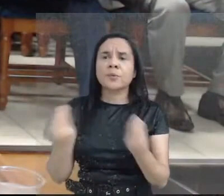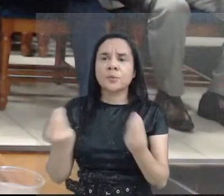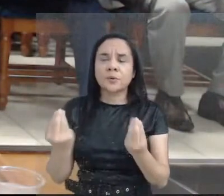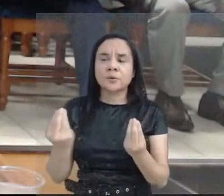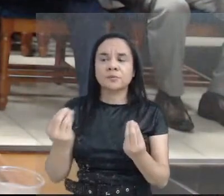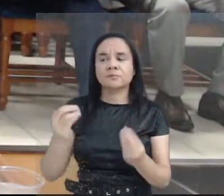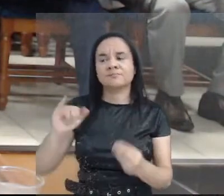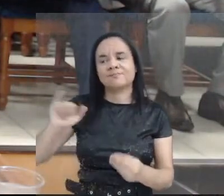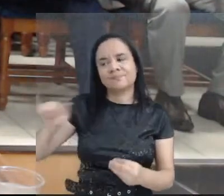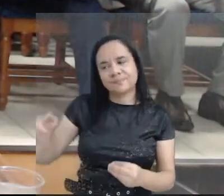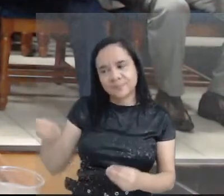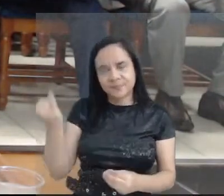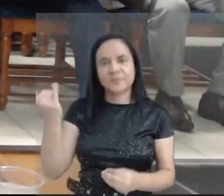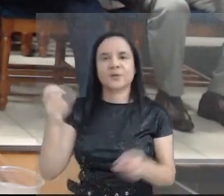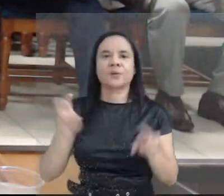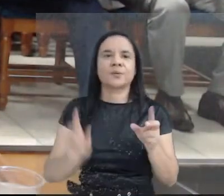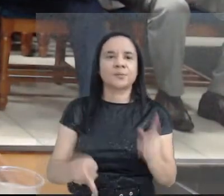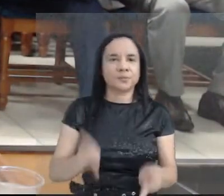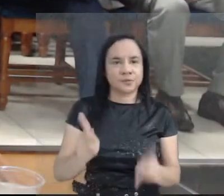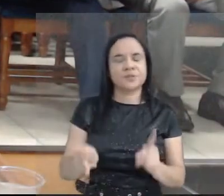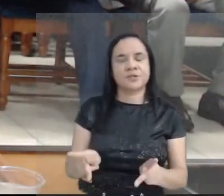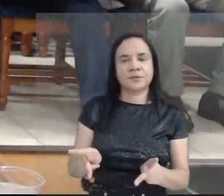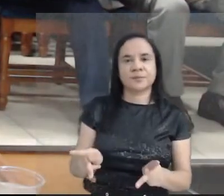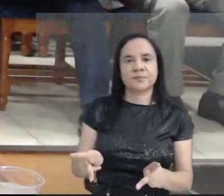Está escrito.